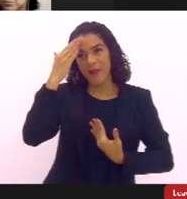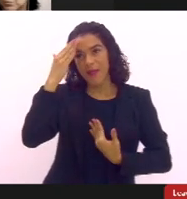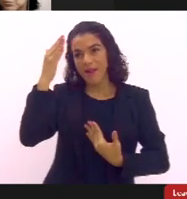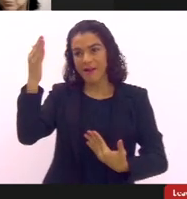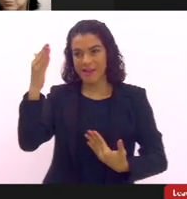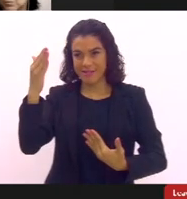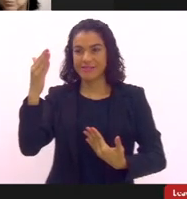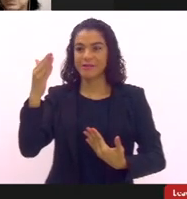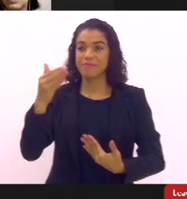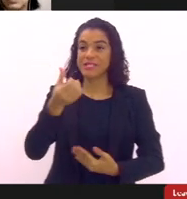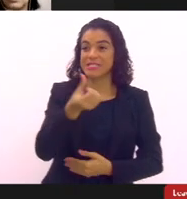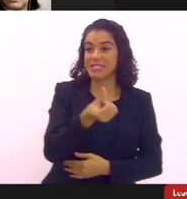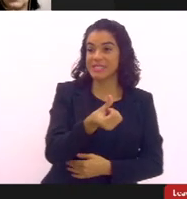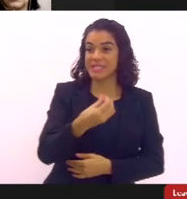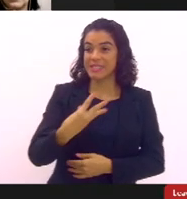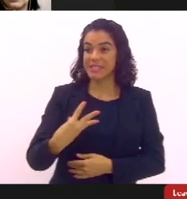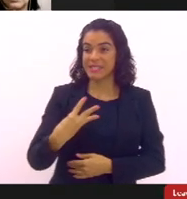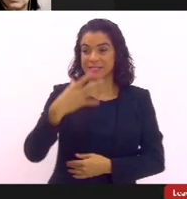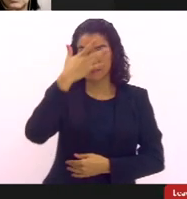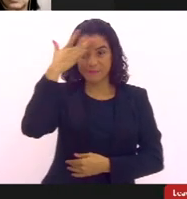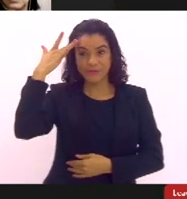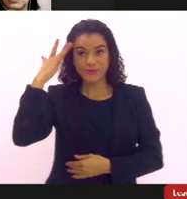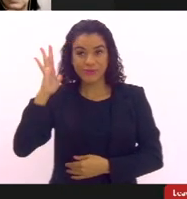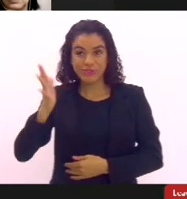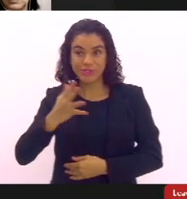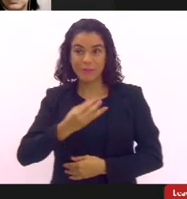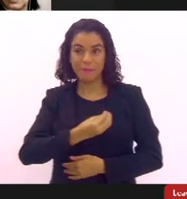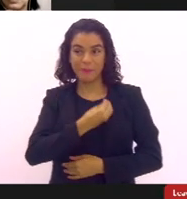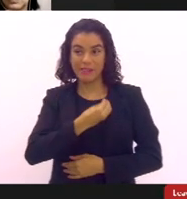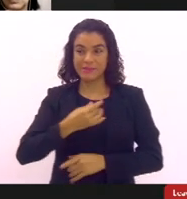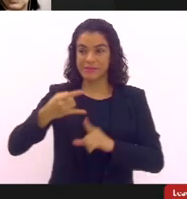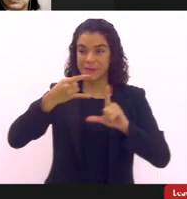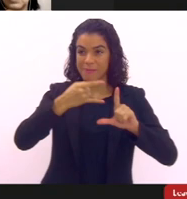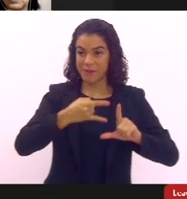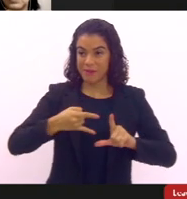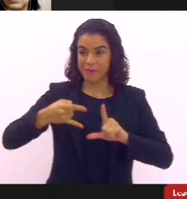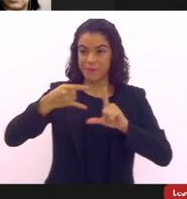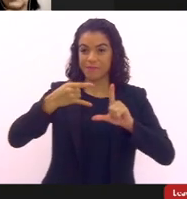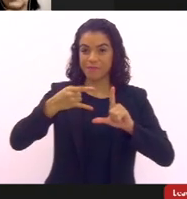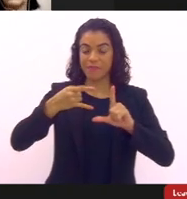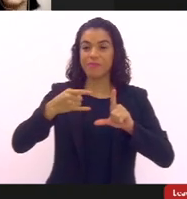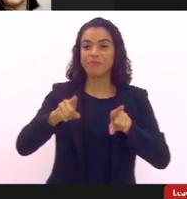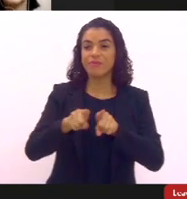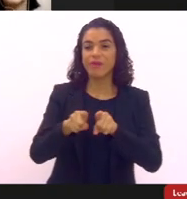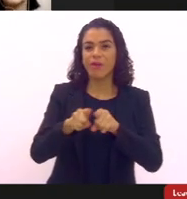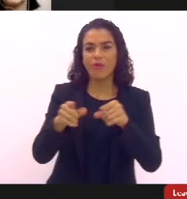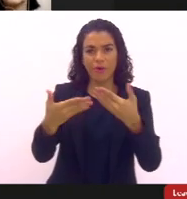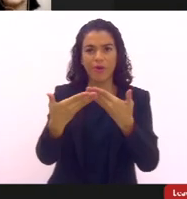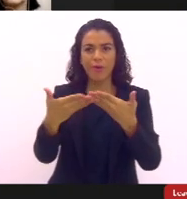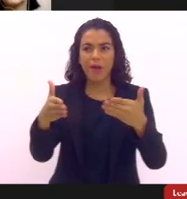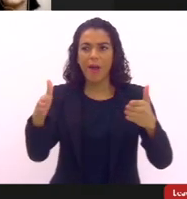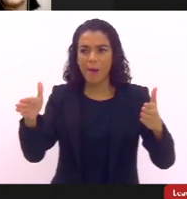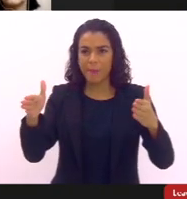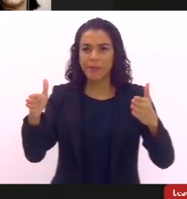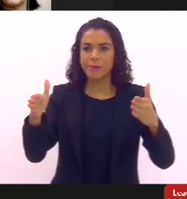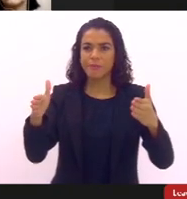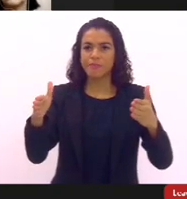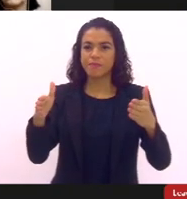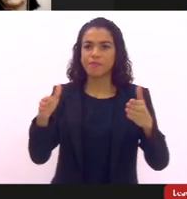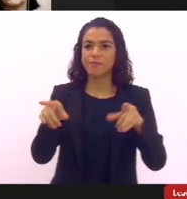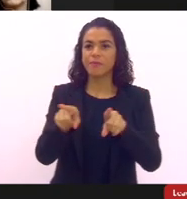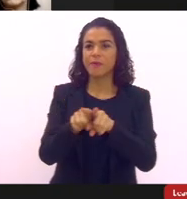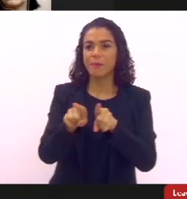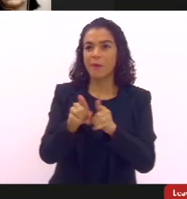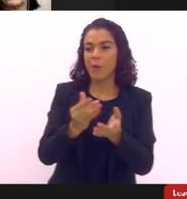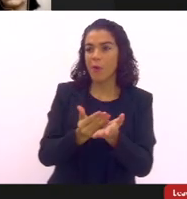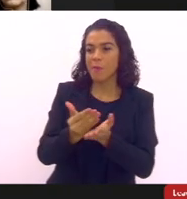já somos 63 pessoas, né? E quero então abrir aqui e vou pedir